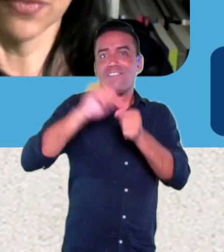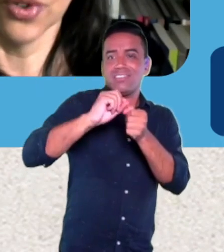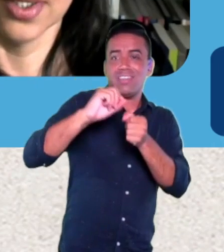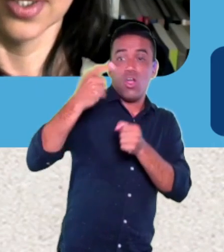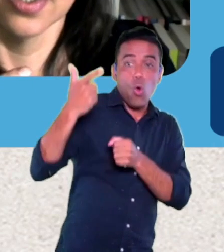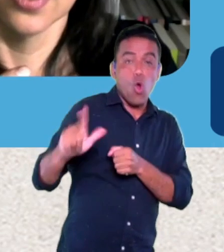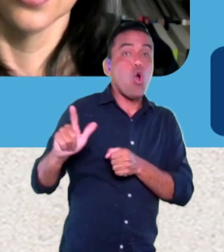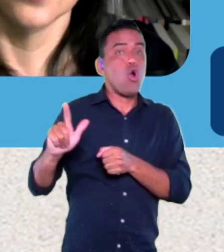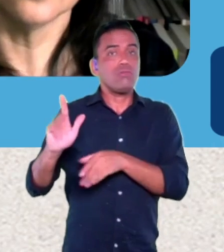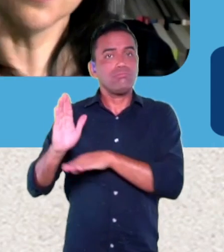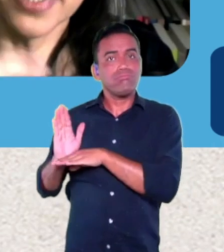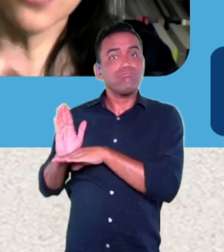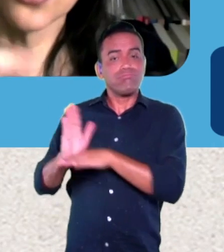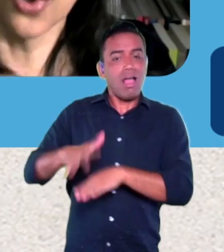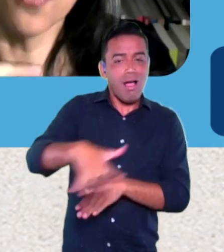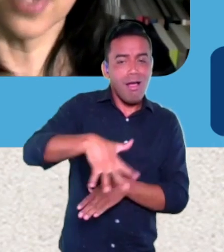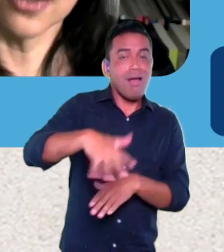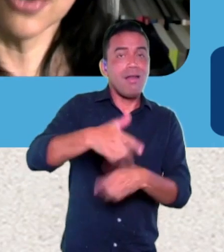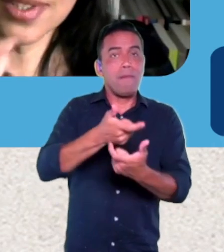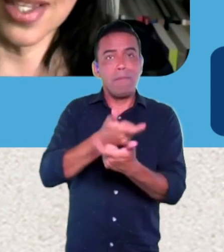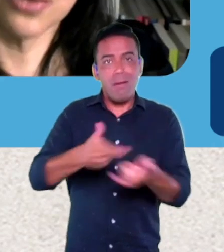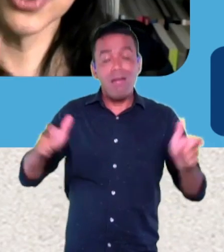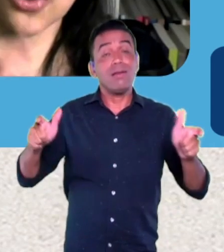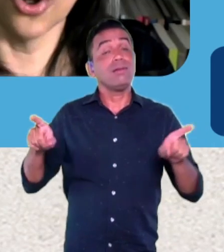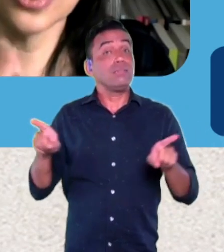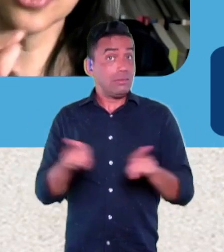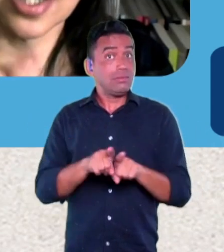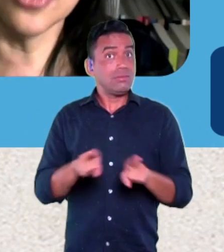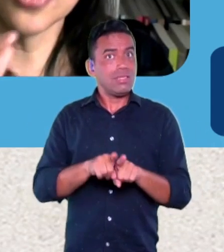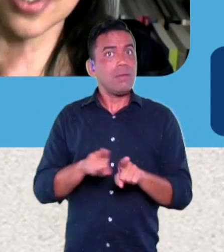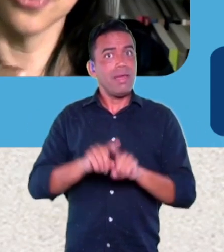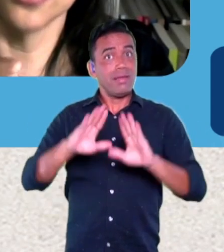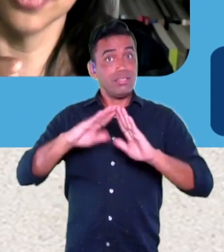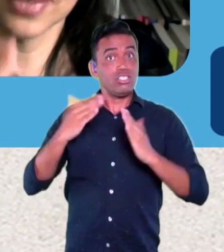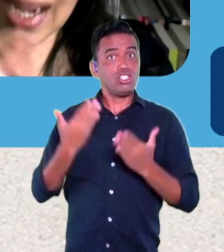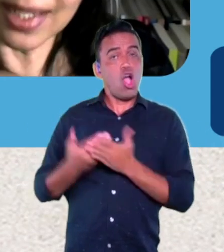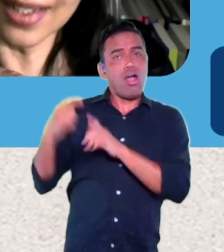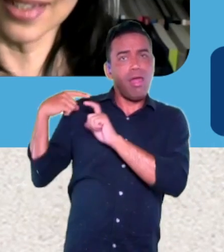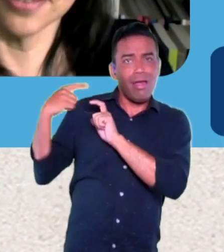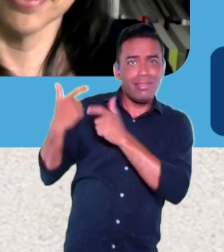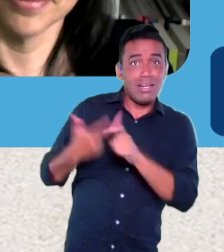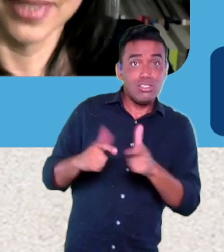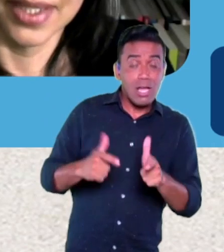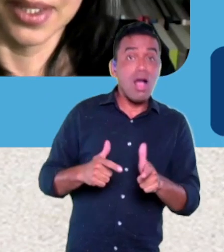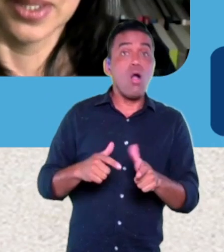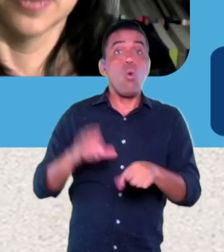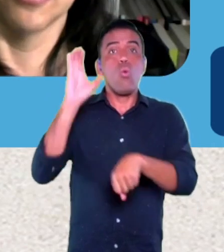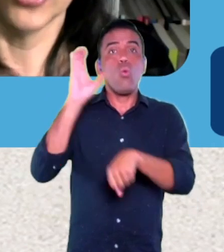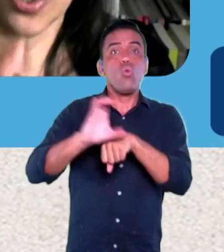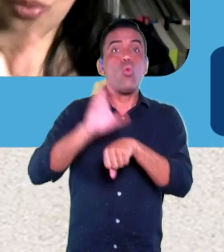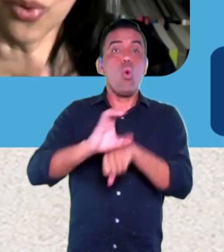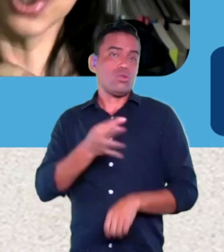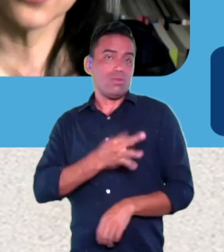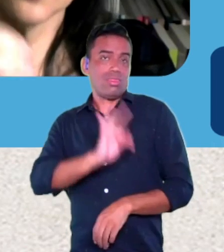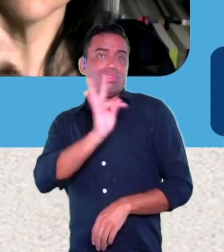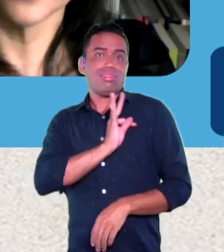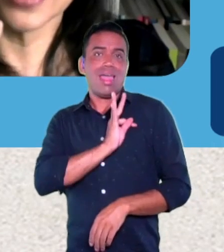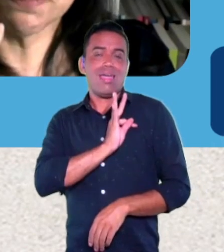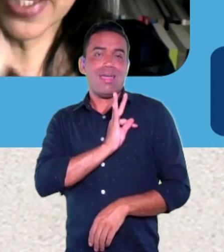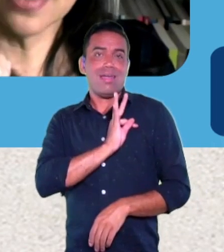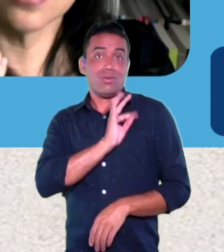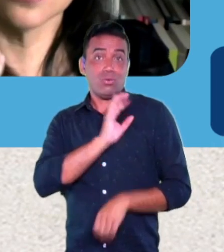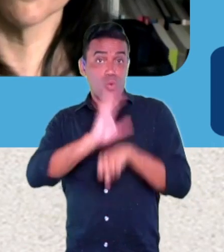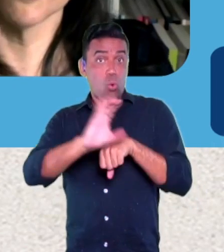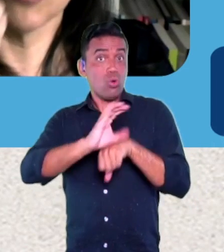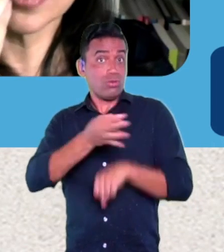nosso favor, e também usou o fato de ser uma escola de tradição técnica, porque é um curso